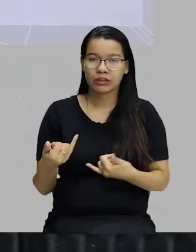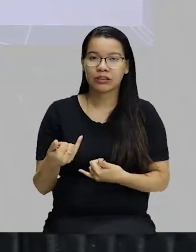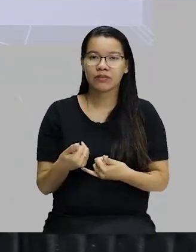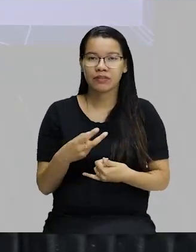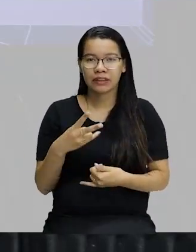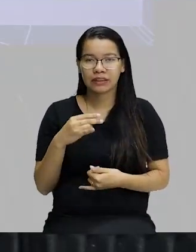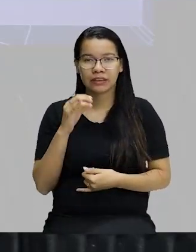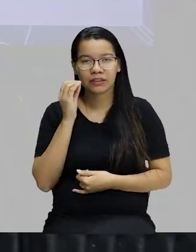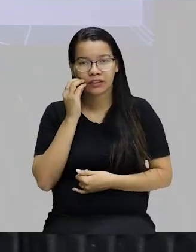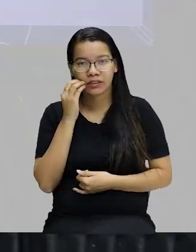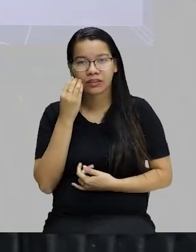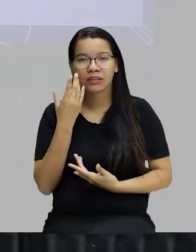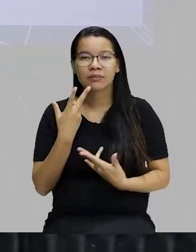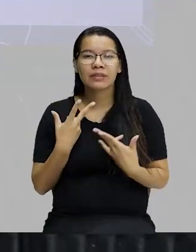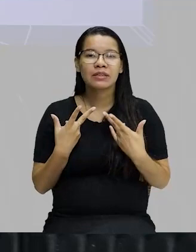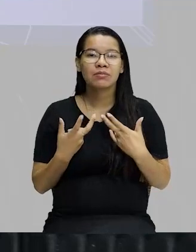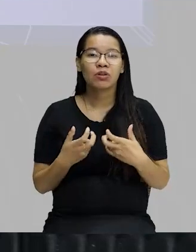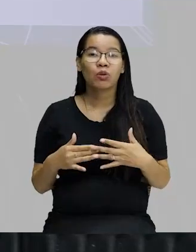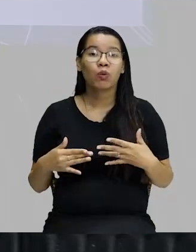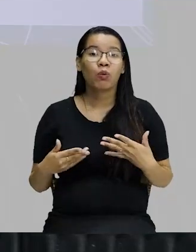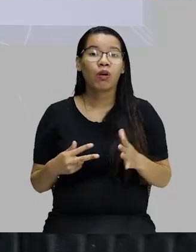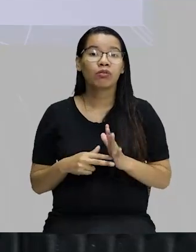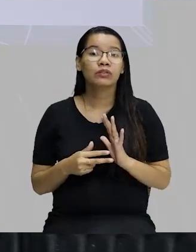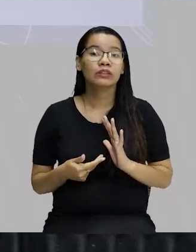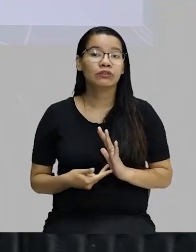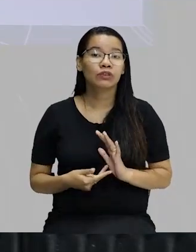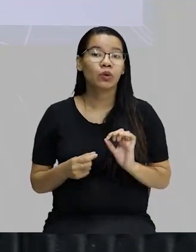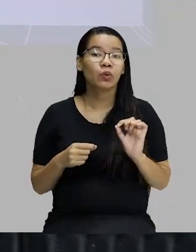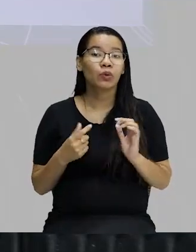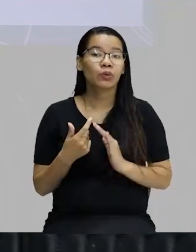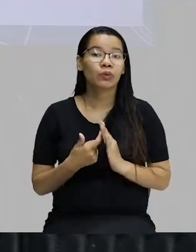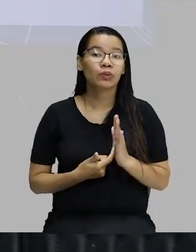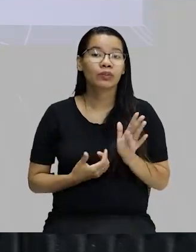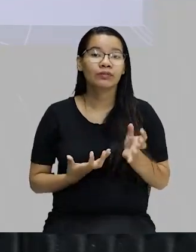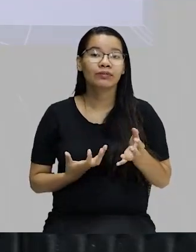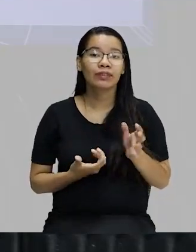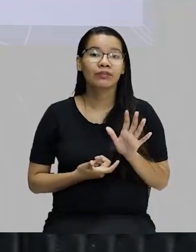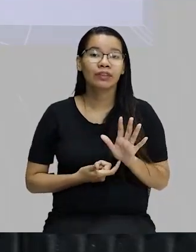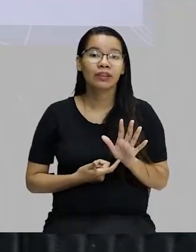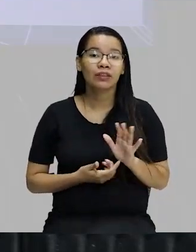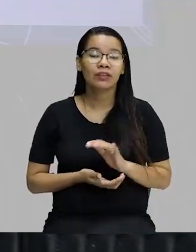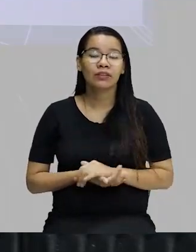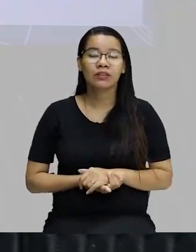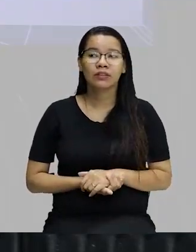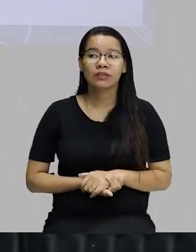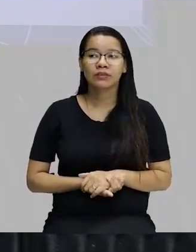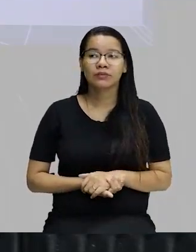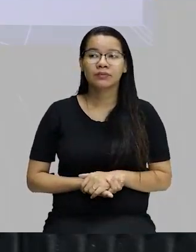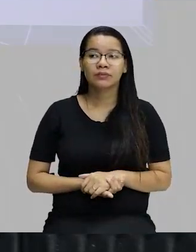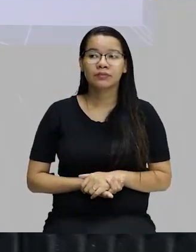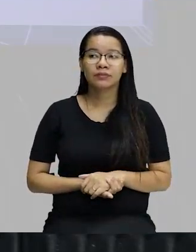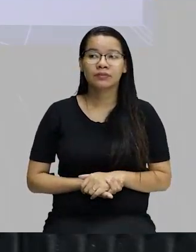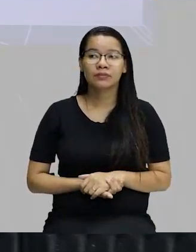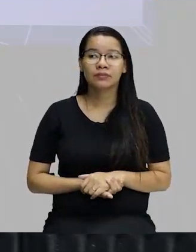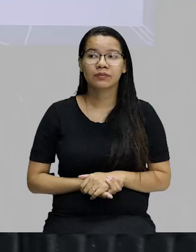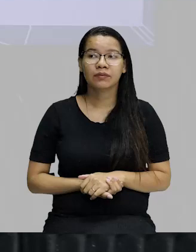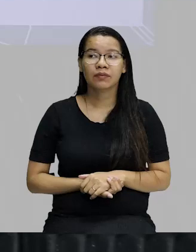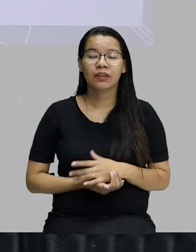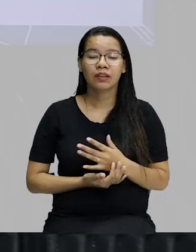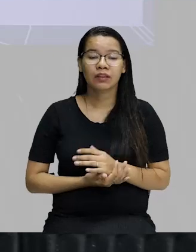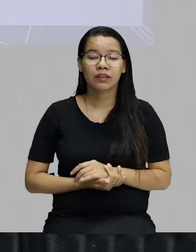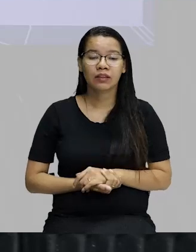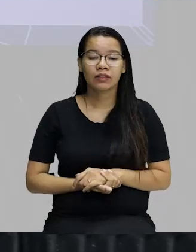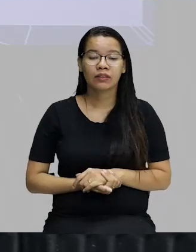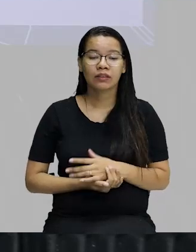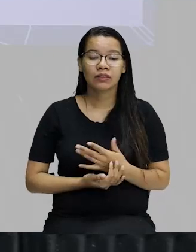as possibilidades de sentido, o que aquele texto está argumentando, que caminho aquele texto está seguindo. Então, a dedução,